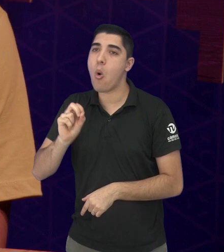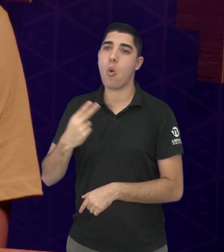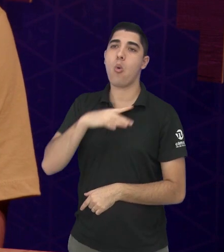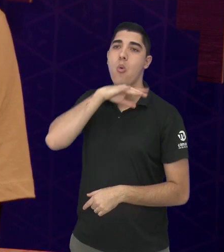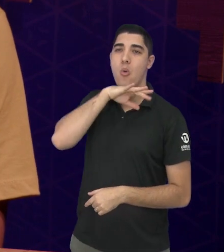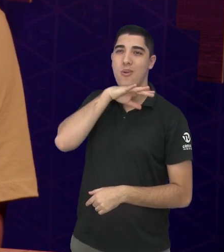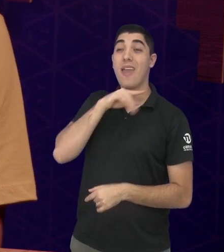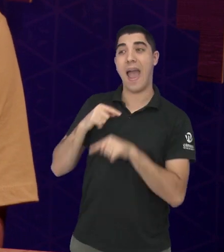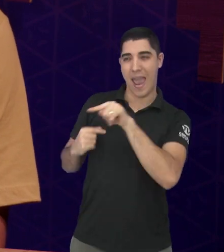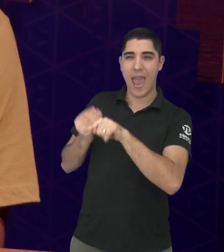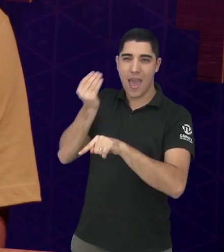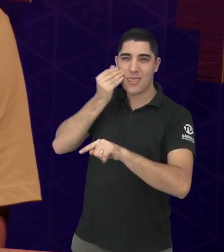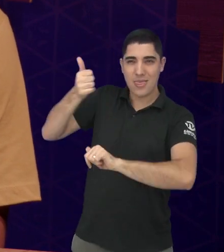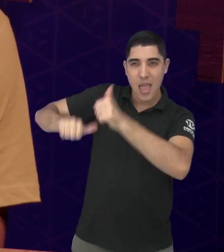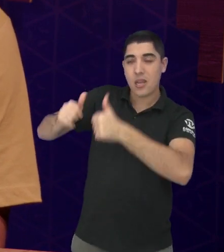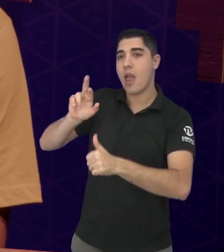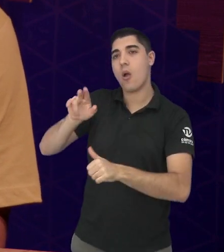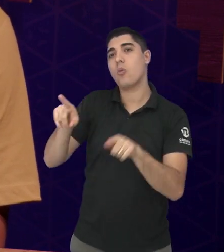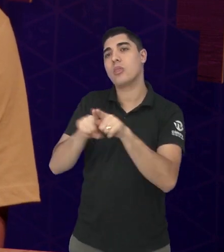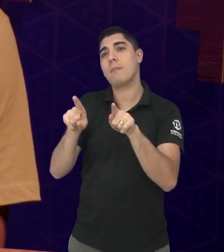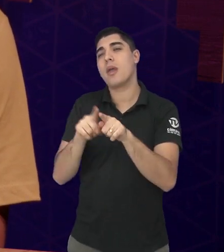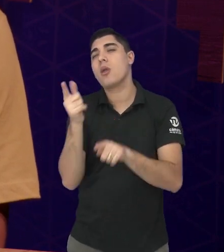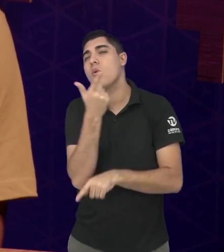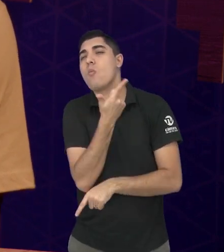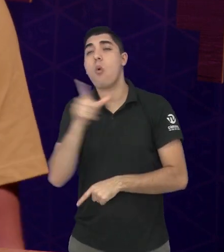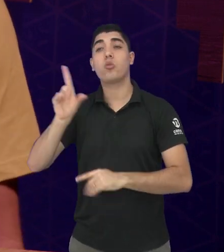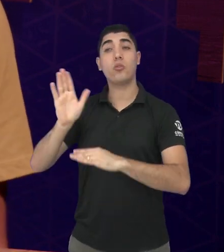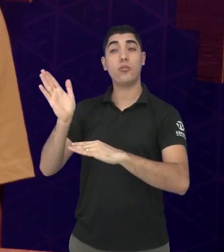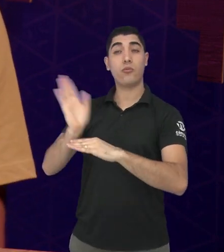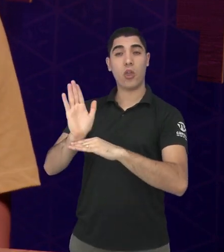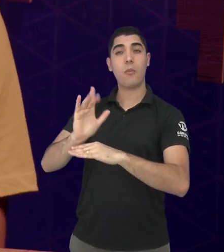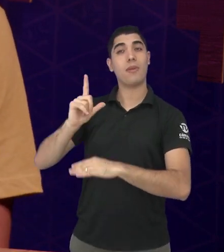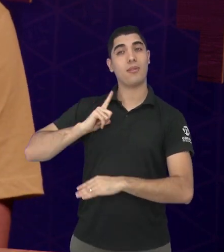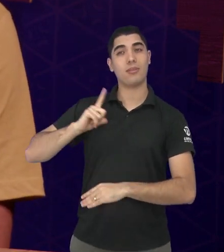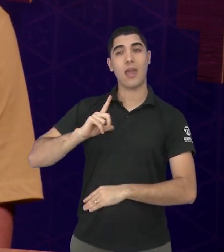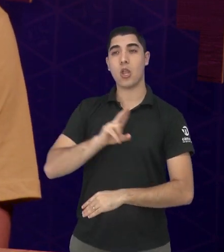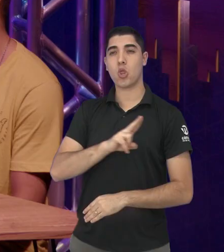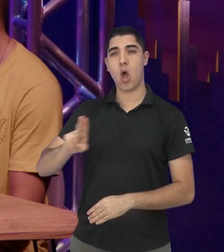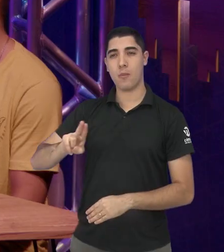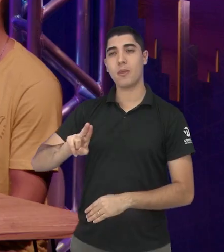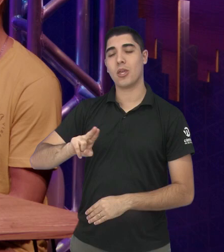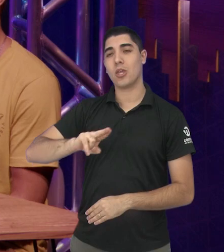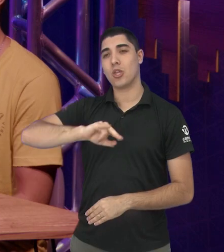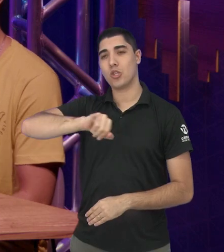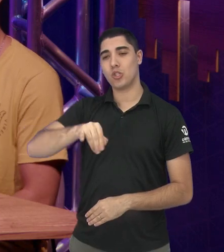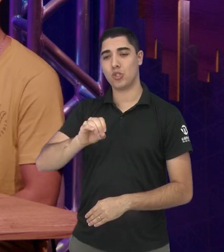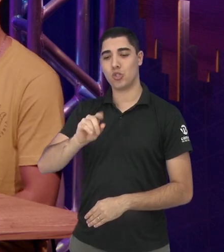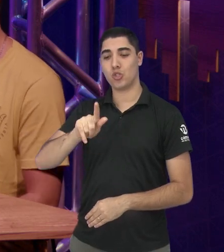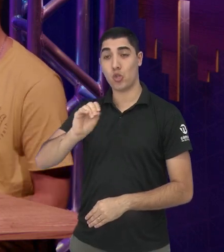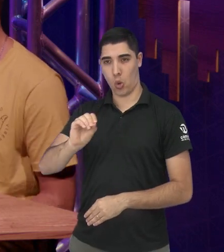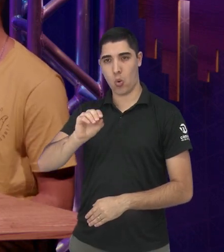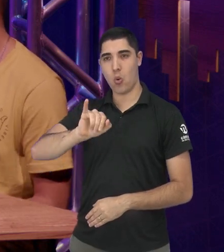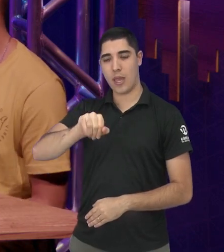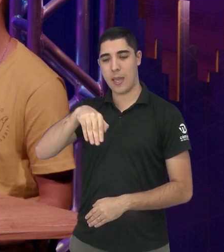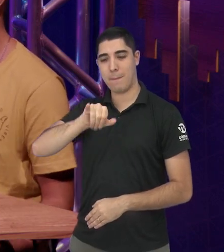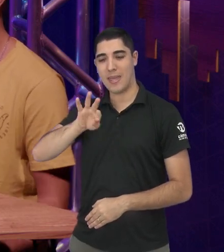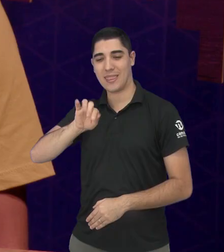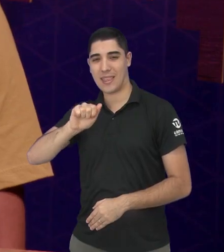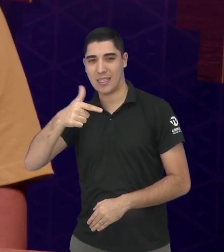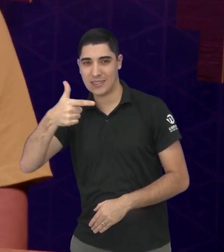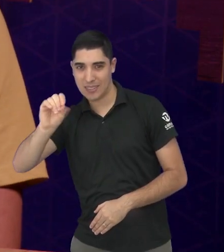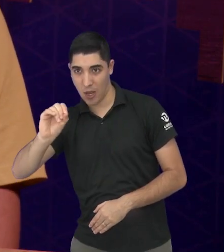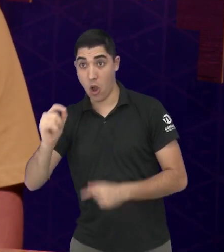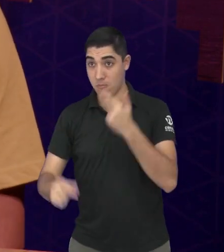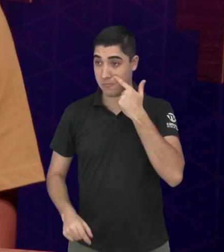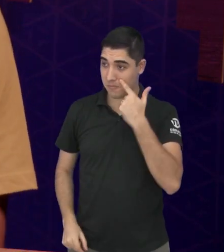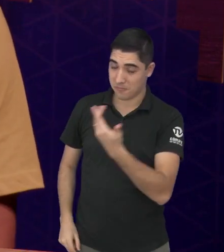Turing é conhecido também como o jogo da imitação, que é um filme de 2014. Um filme, verdade. Né, que conta a história, né, do